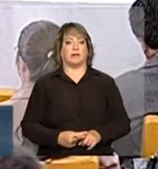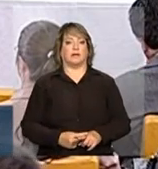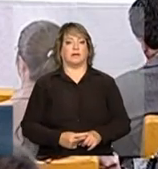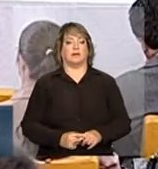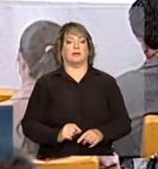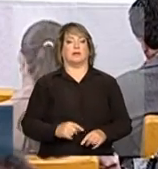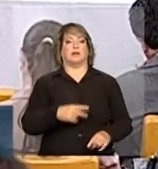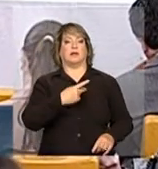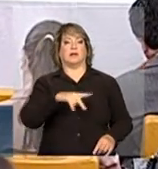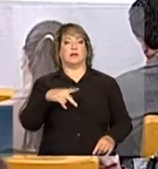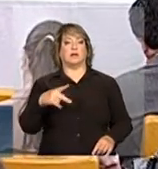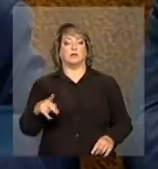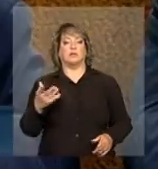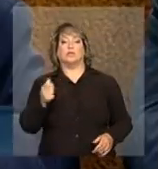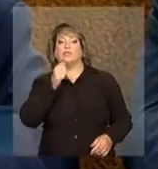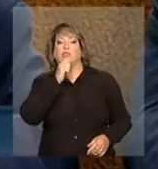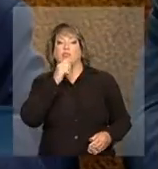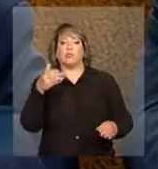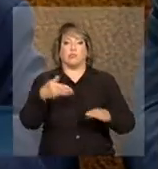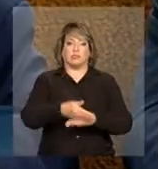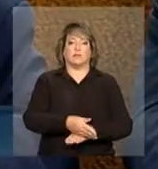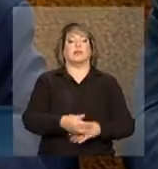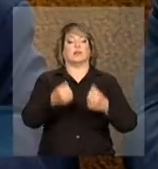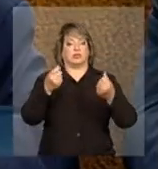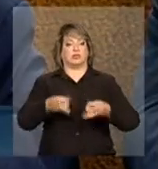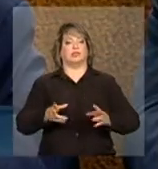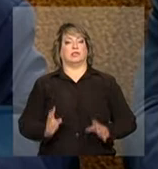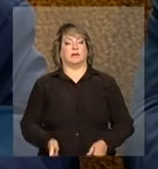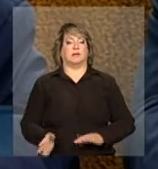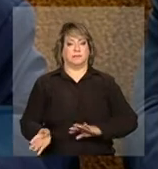da sua não incorporação. Bem,